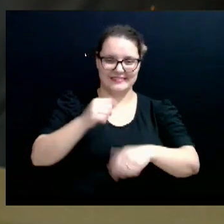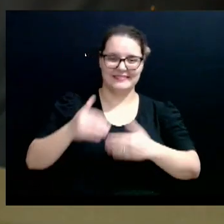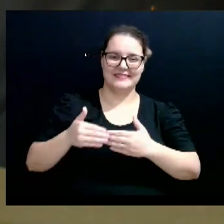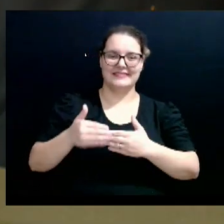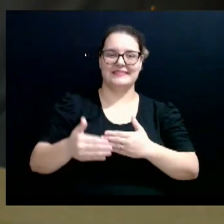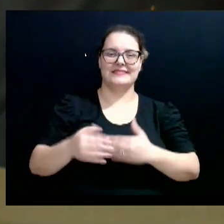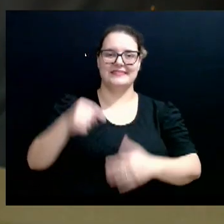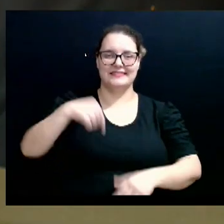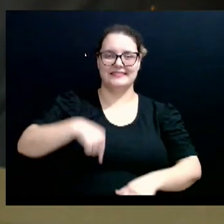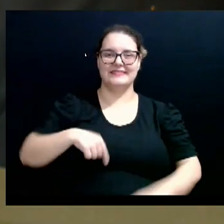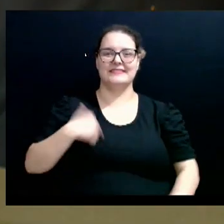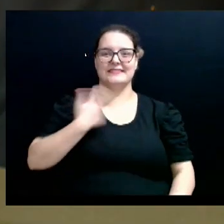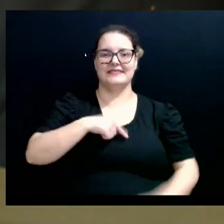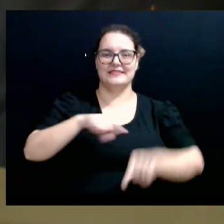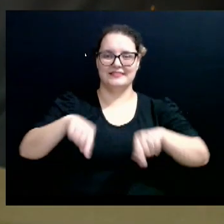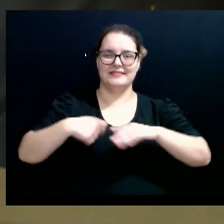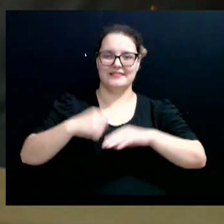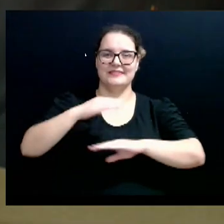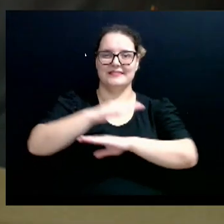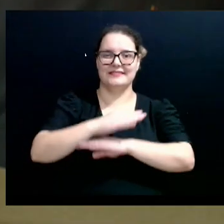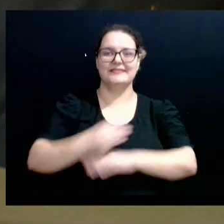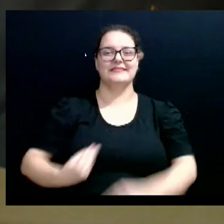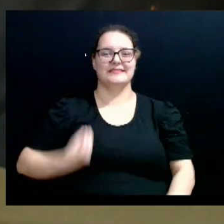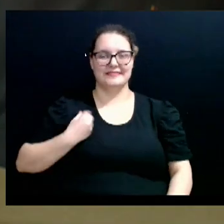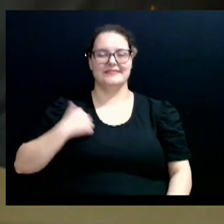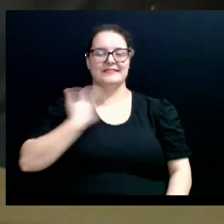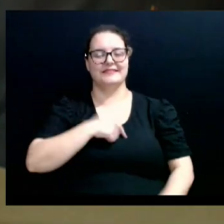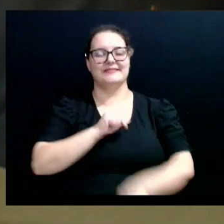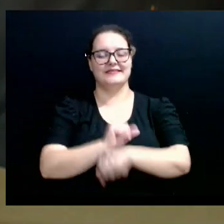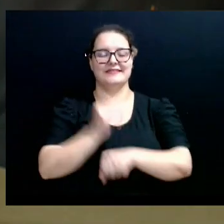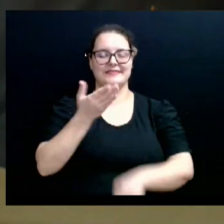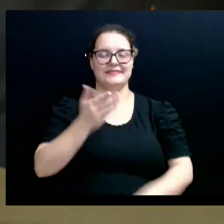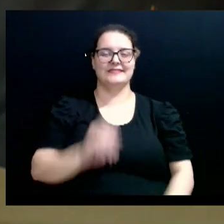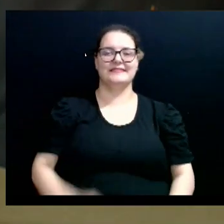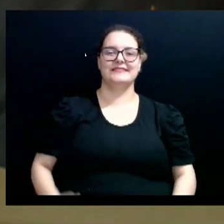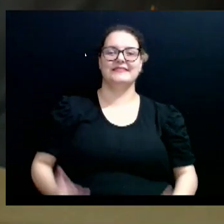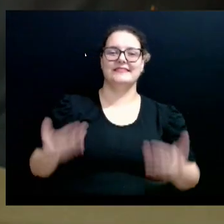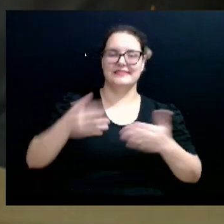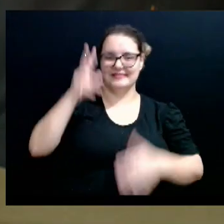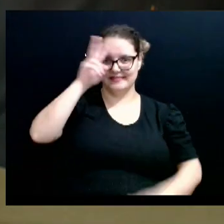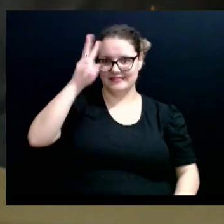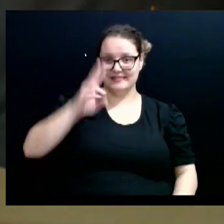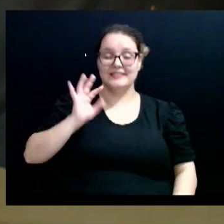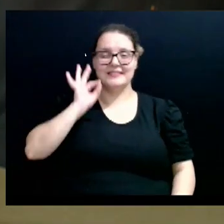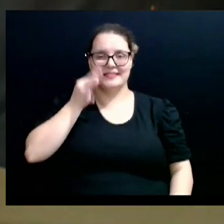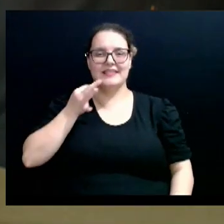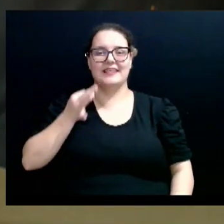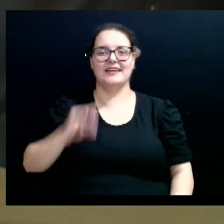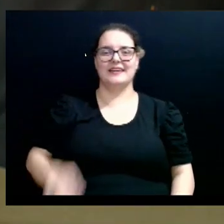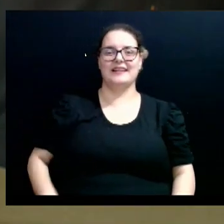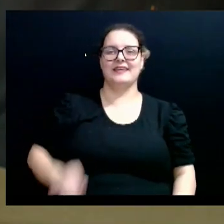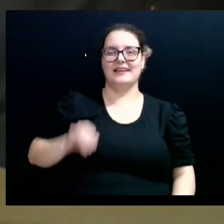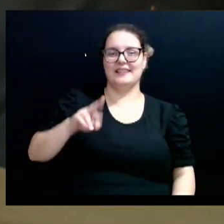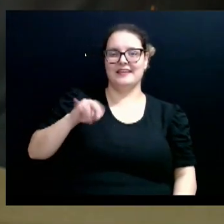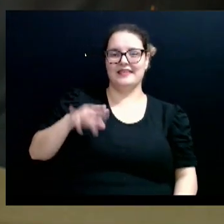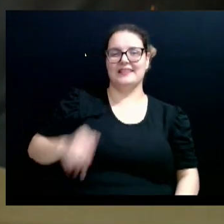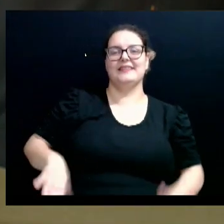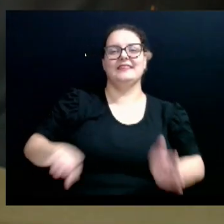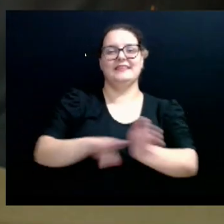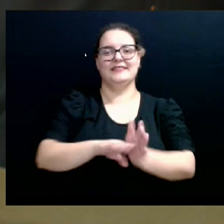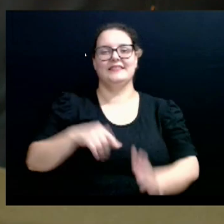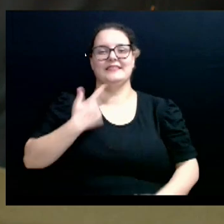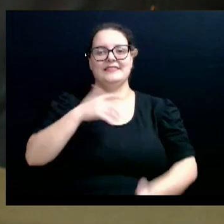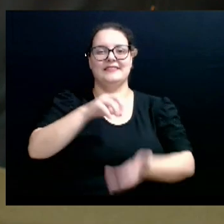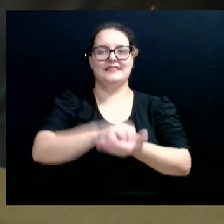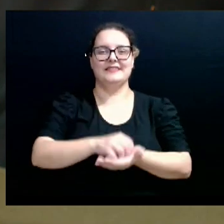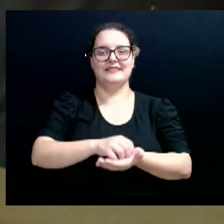nosso Estúdio Câmara, é ao vivo, nós esperamos por você. Agora eu quero lembrar que daqui a pouquinho, em instantes, a Iria chega, né, da nossa central